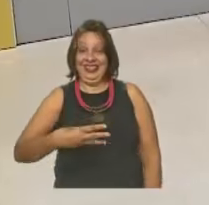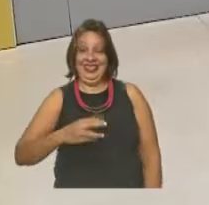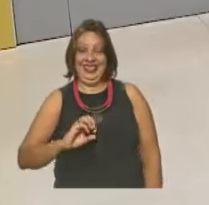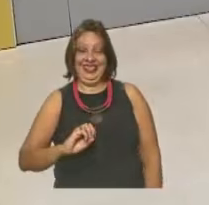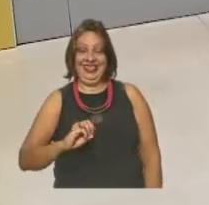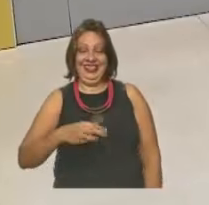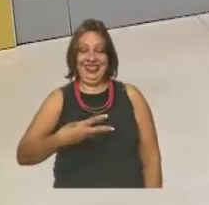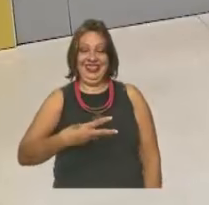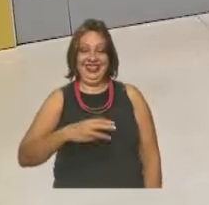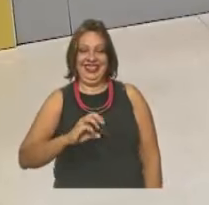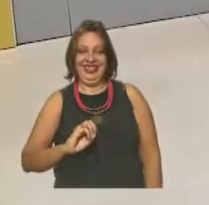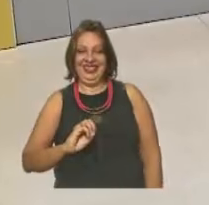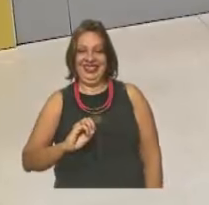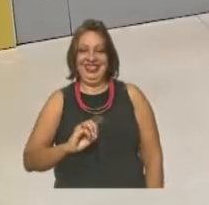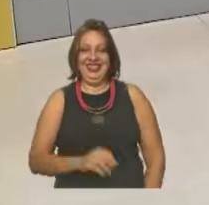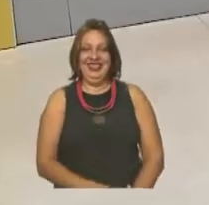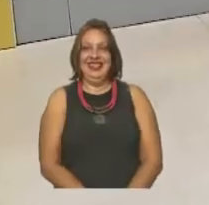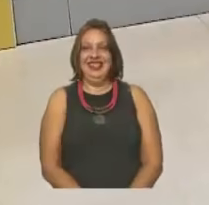Número 30.